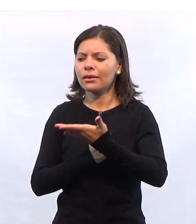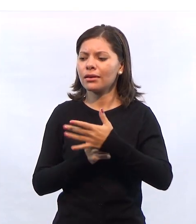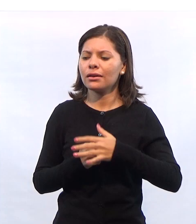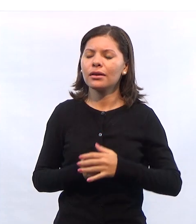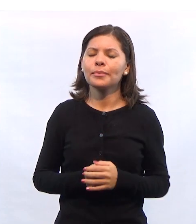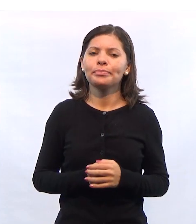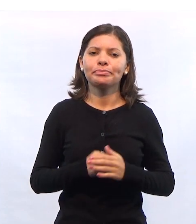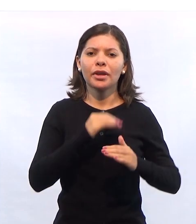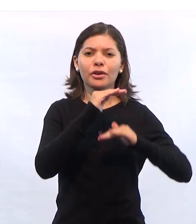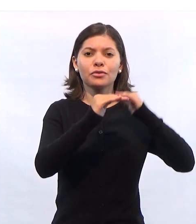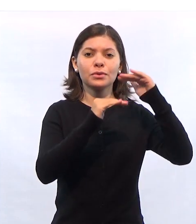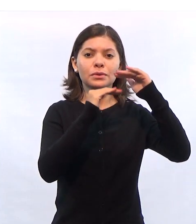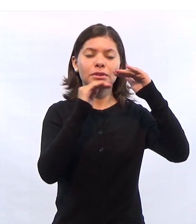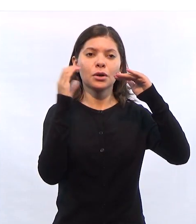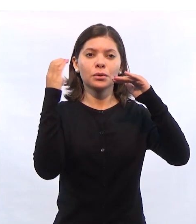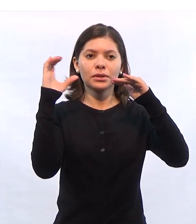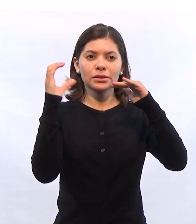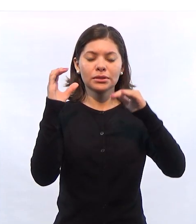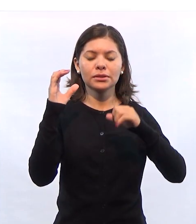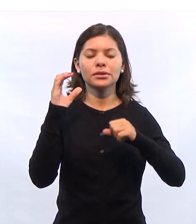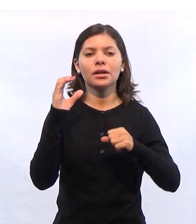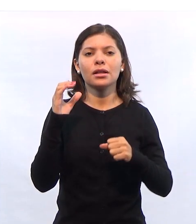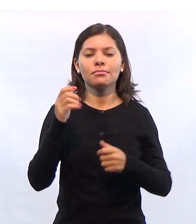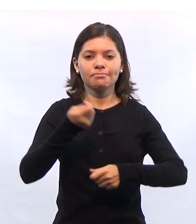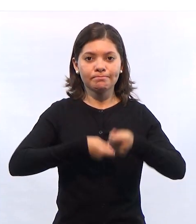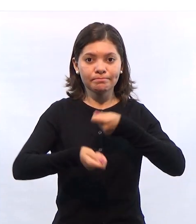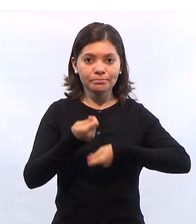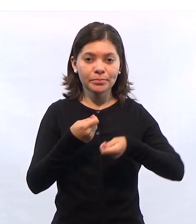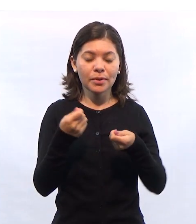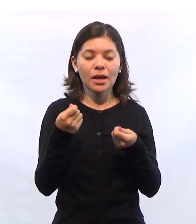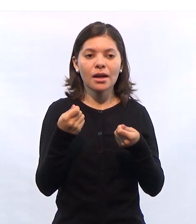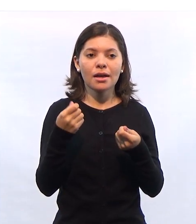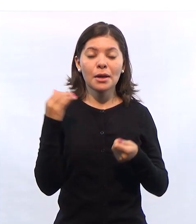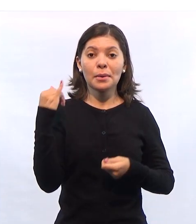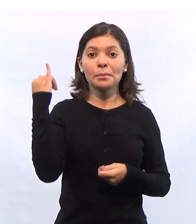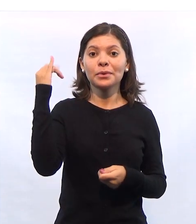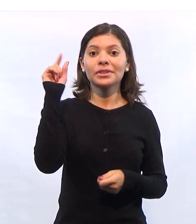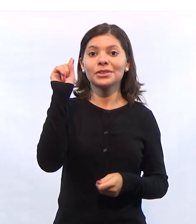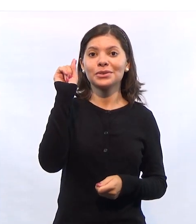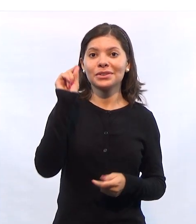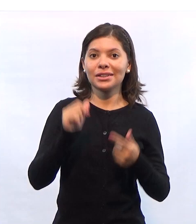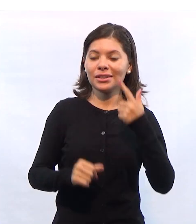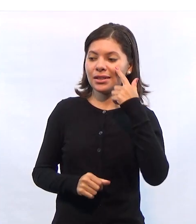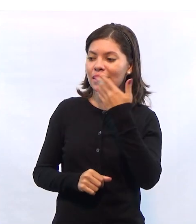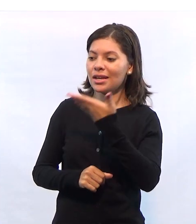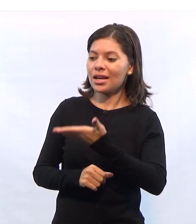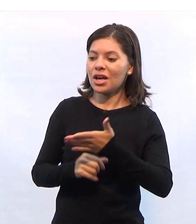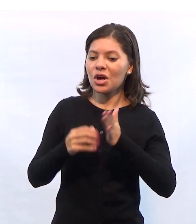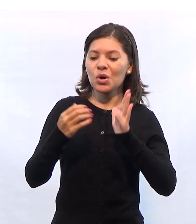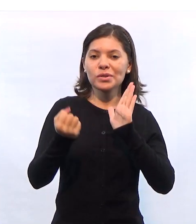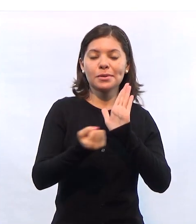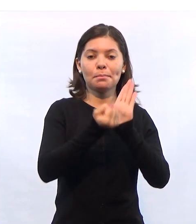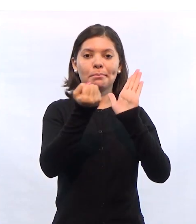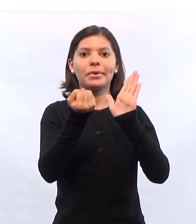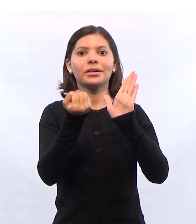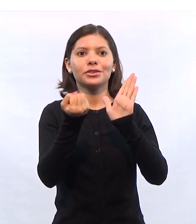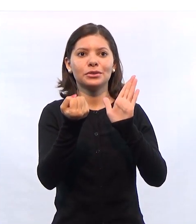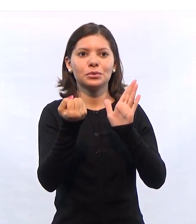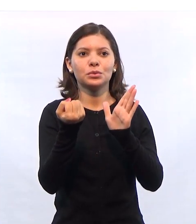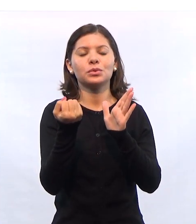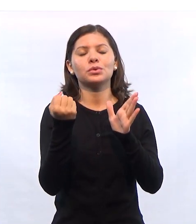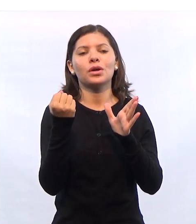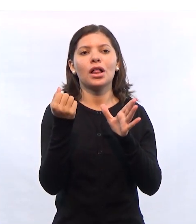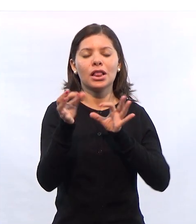meu filho a evolução da Ciência da administração e principalmente ó os impactos